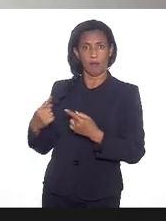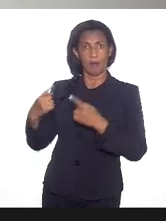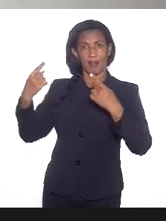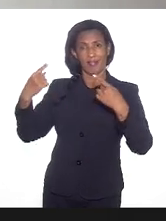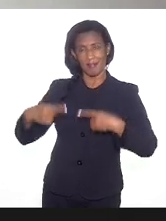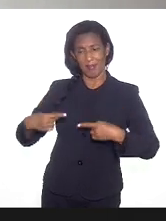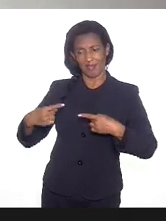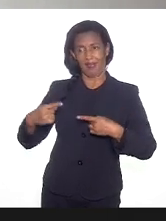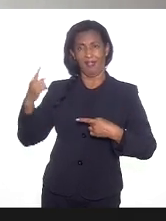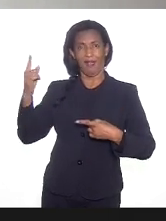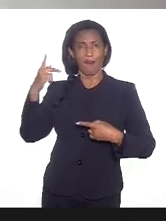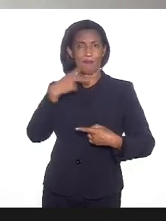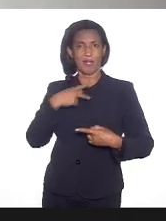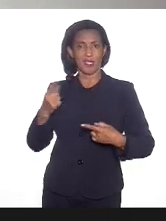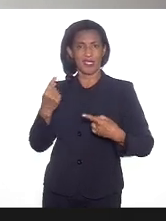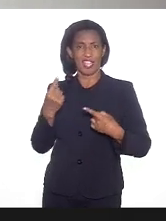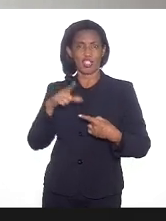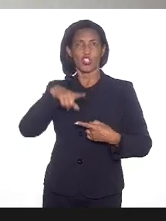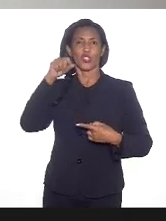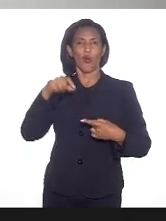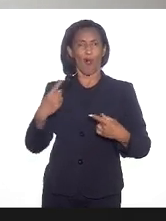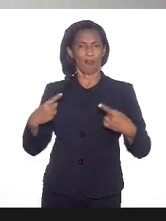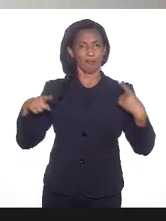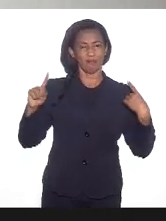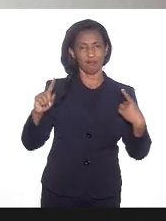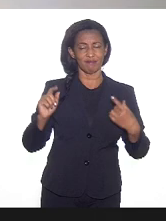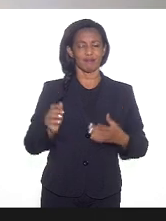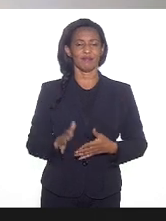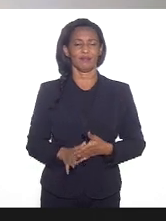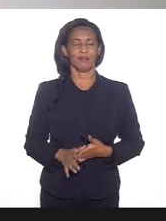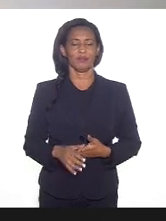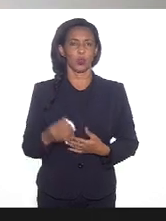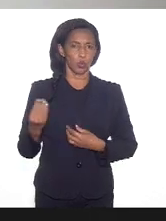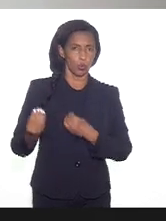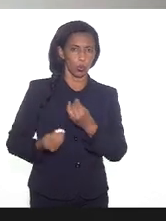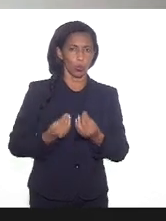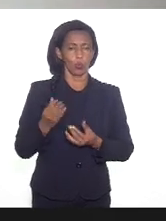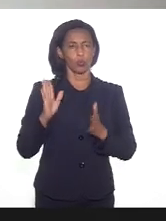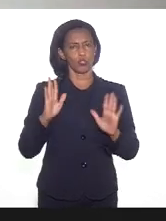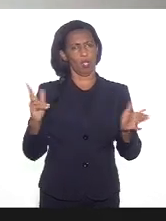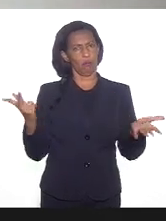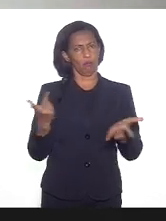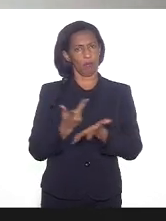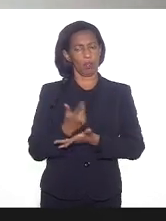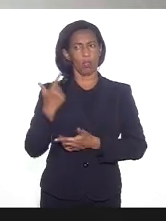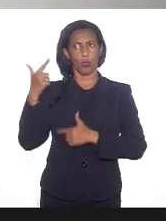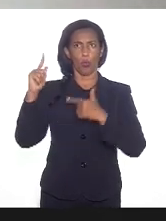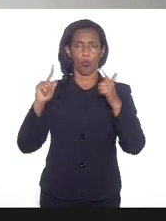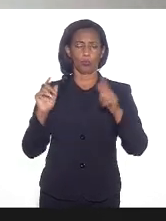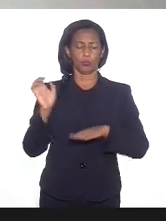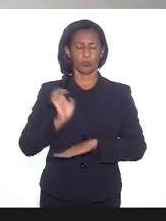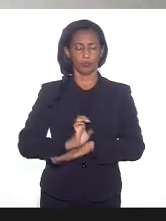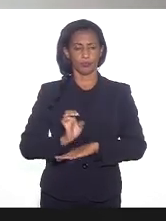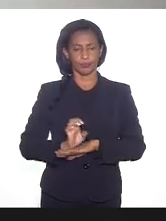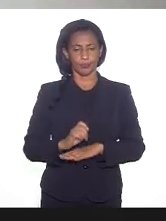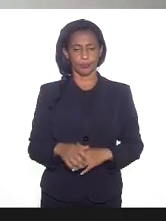mas equilibrando a composição do Conselho, como já acontece em outros estados.